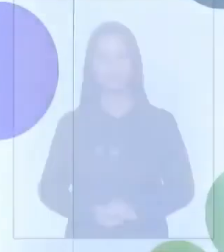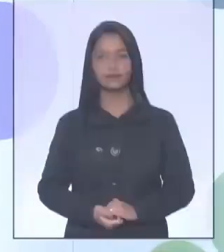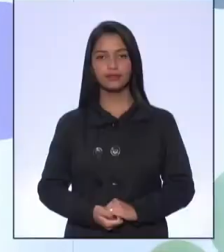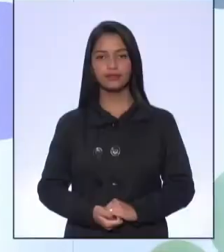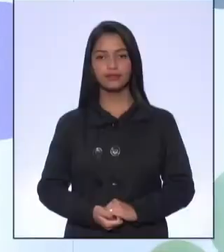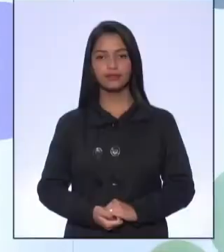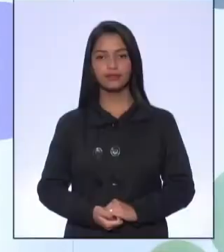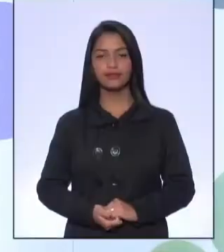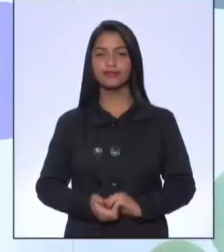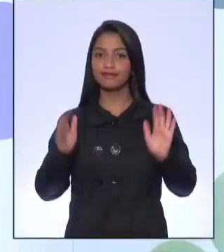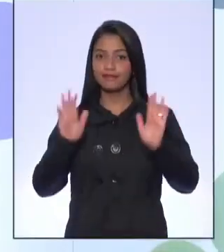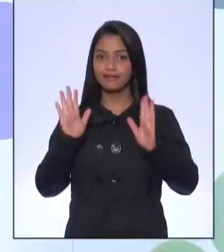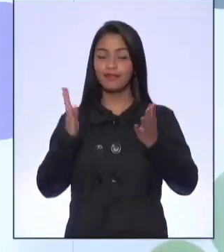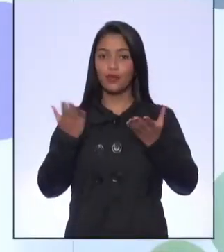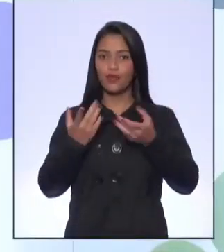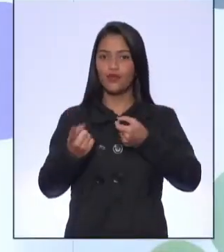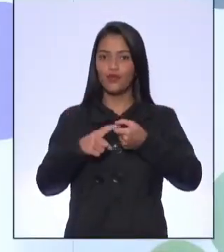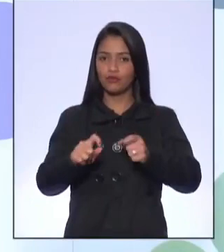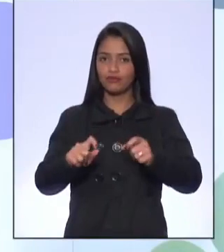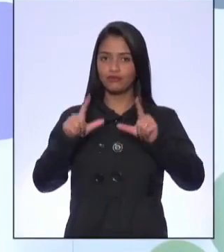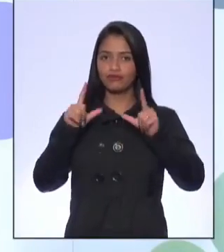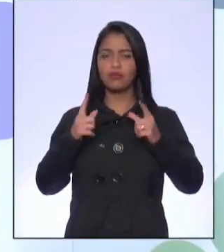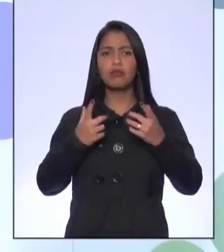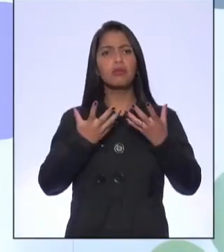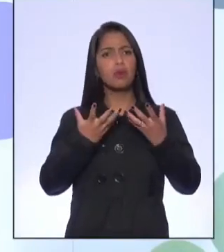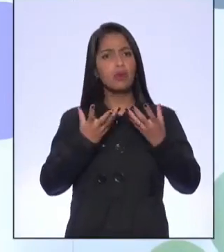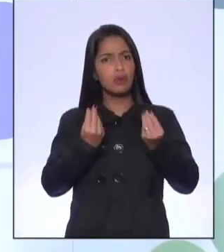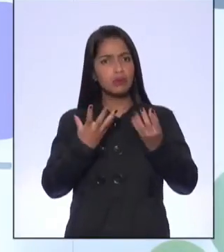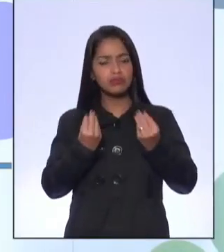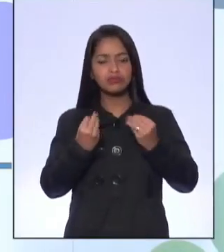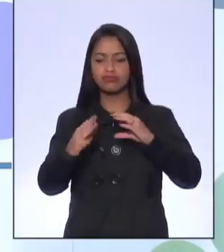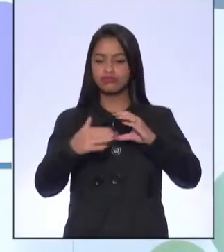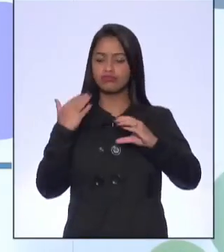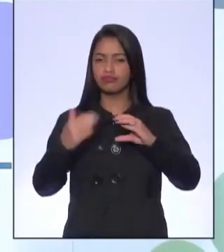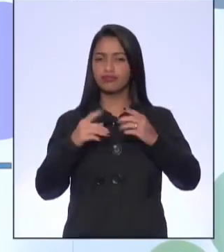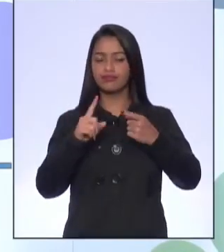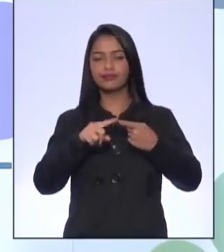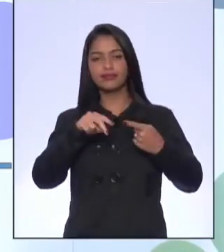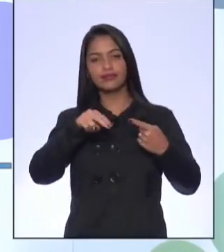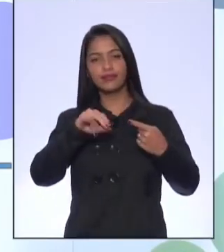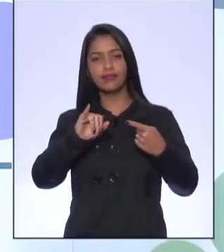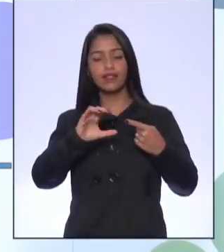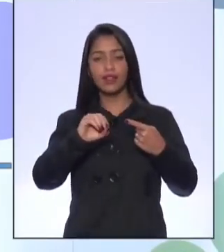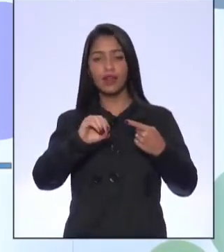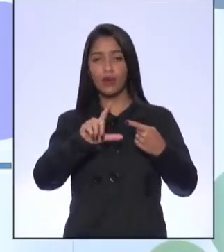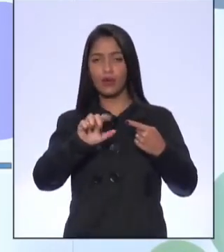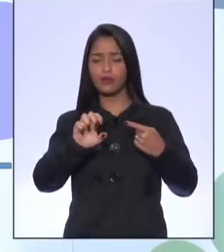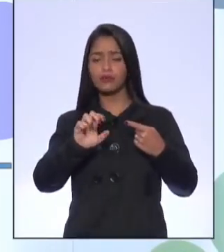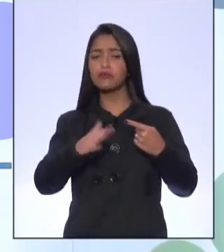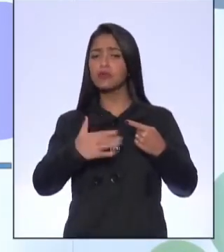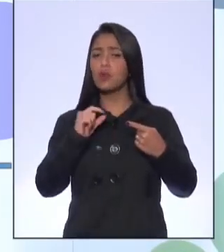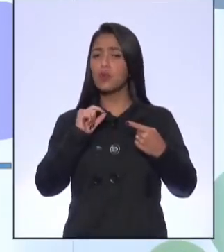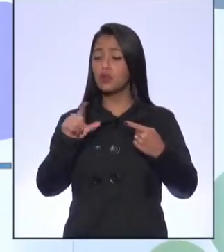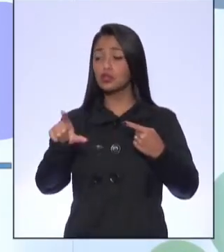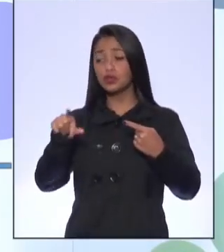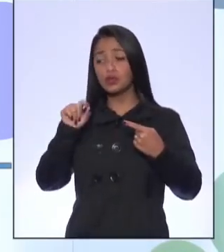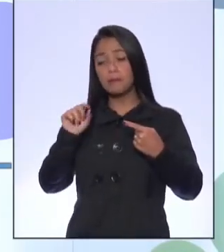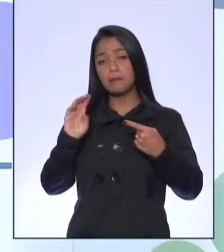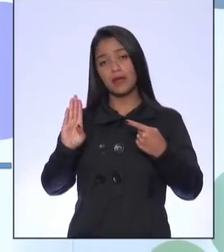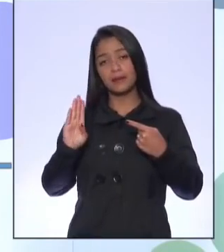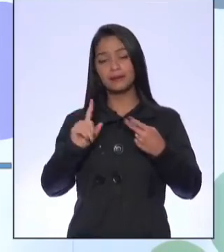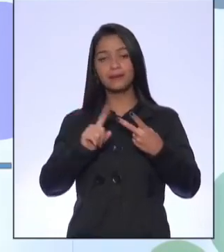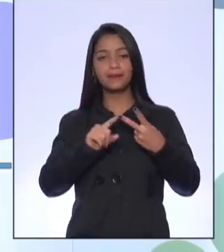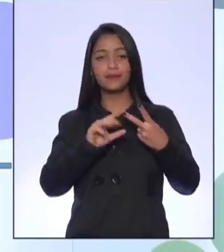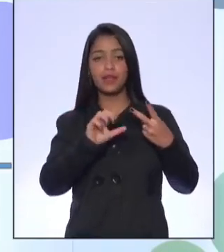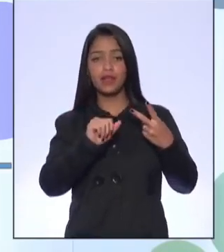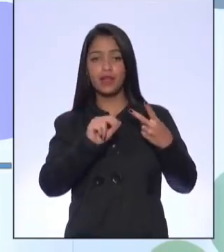Olá, pessoal, estamos de volta. O pessoal participando bastante. A Nicole Freitas, por exemplo, falou que a alternativa certa é B. O Cauã